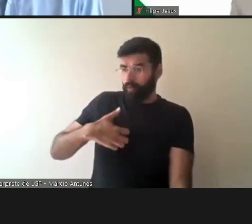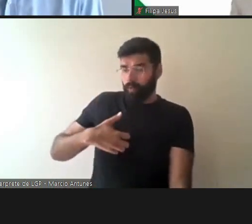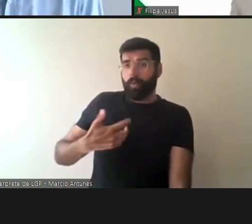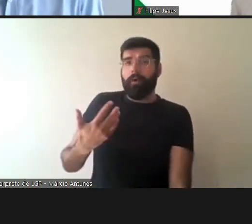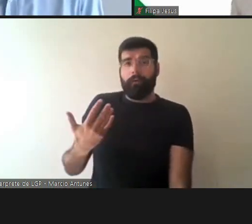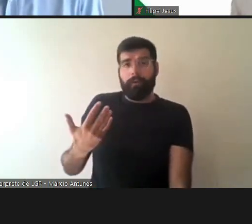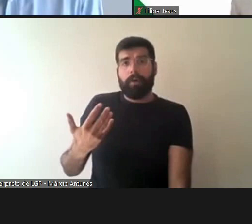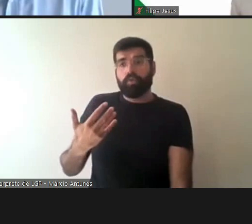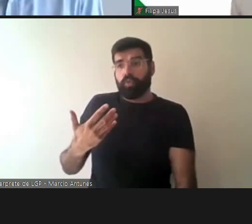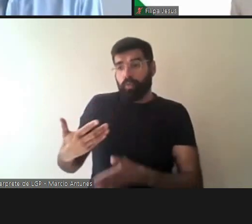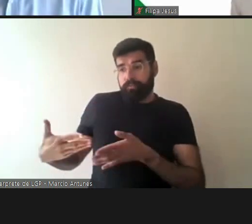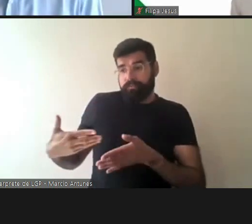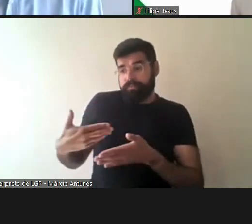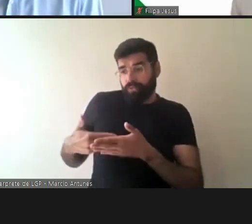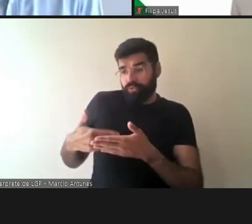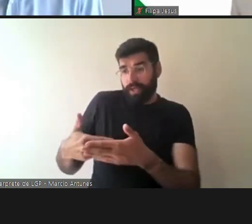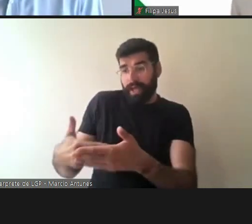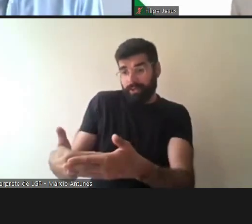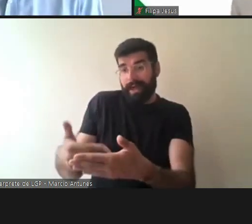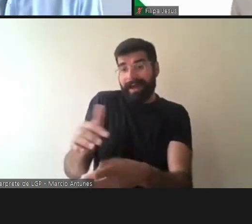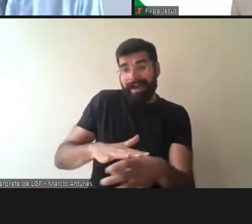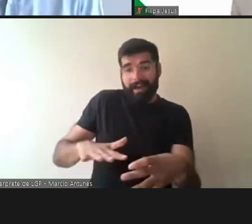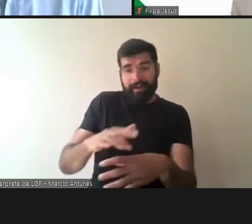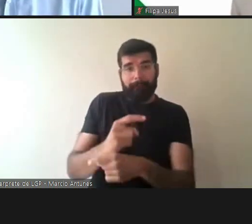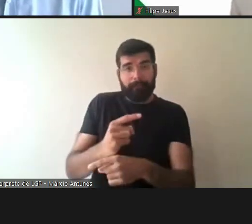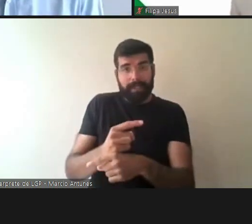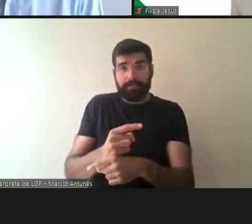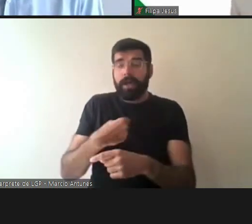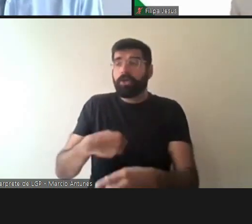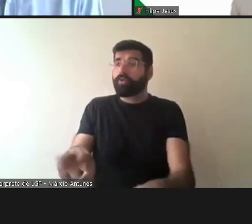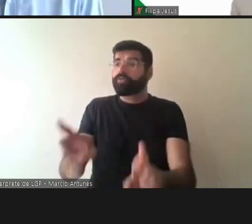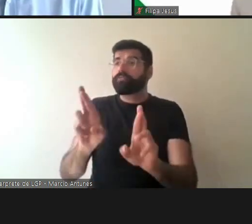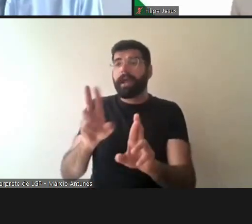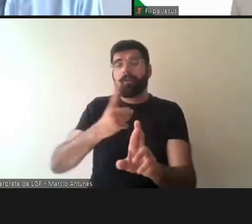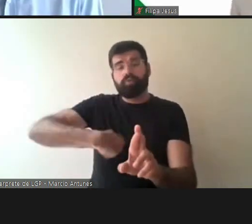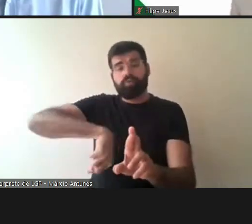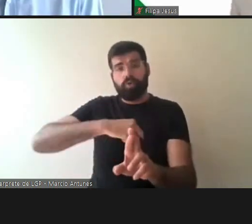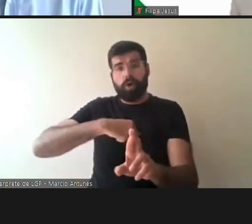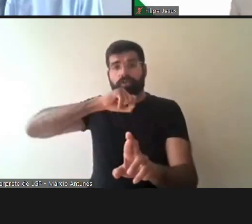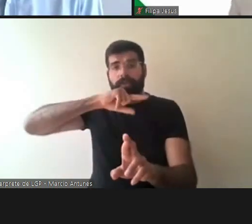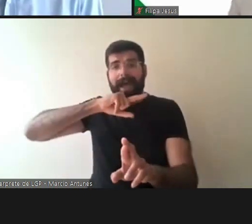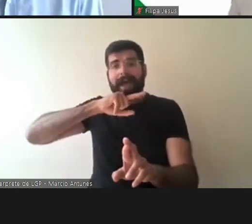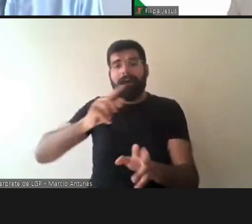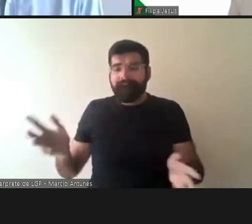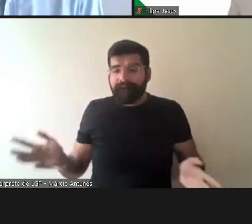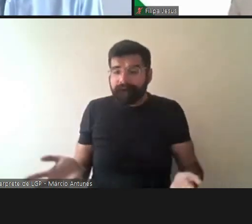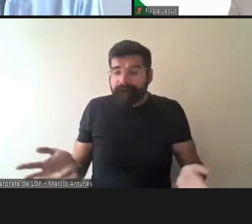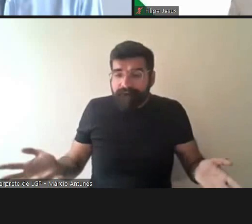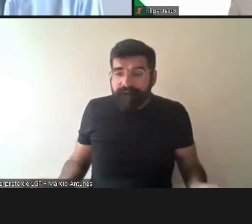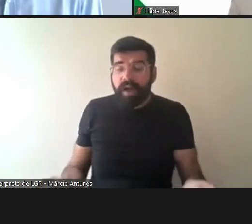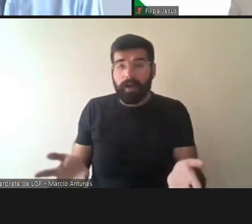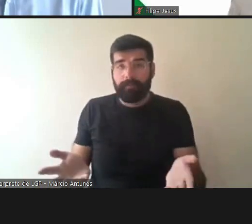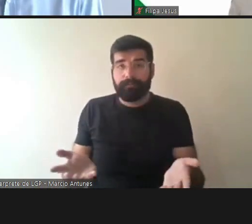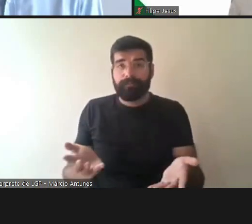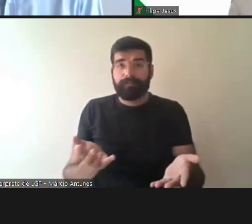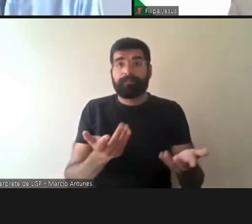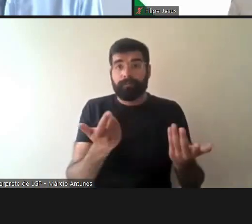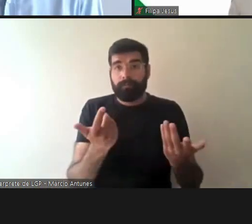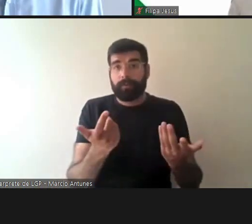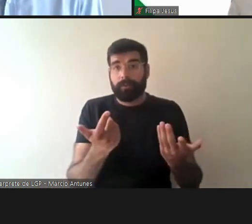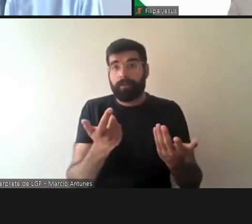do processo neste domínio, e espero que nós consigamos, com este incentivo agora reforçado